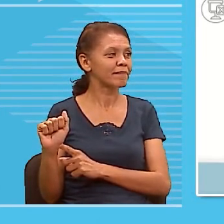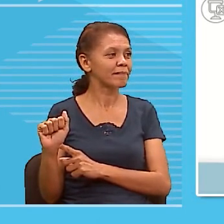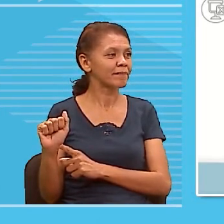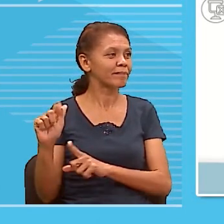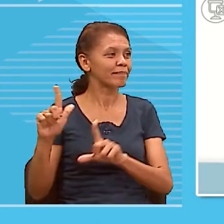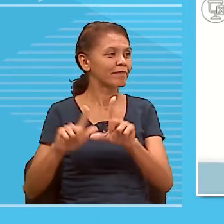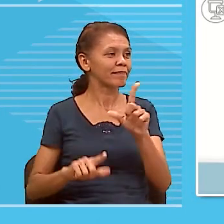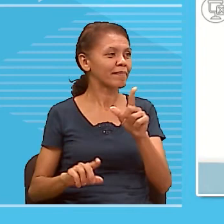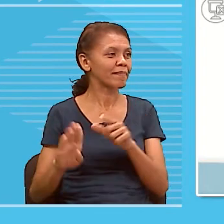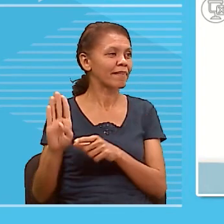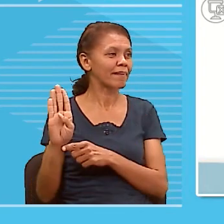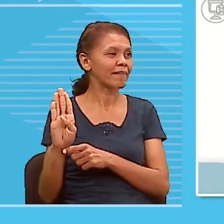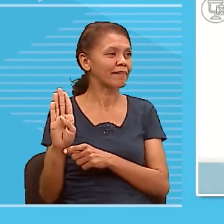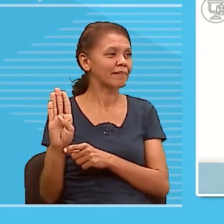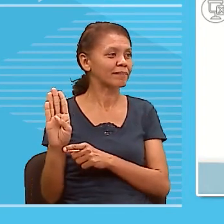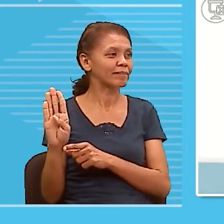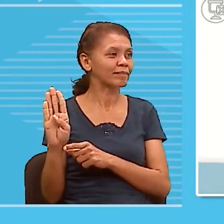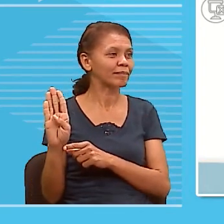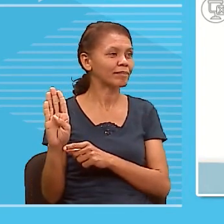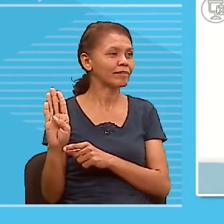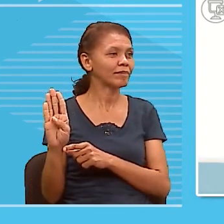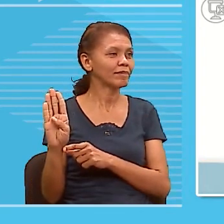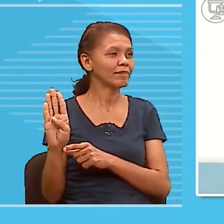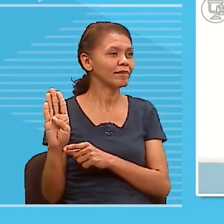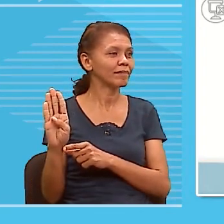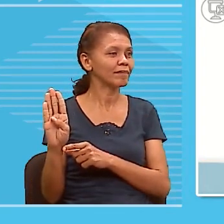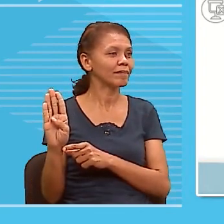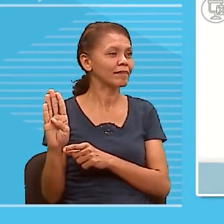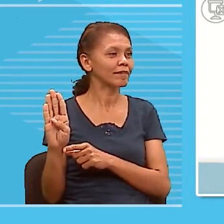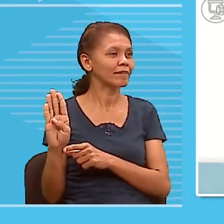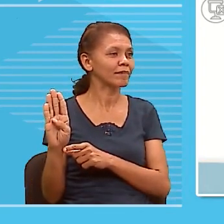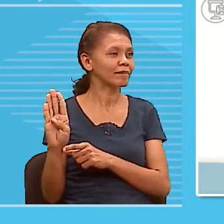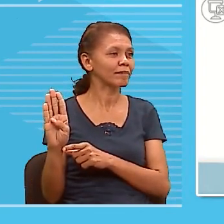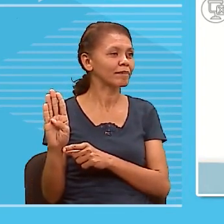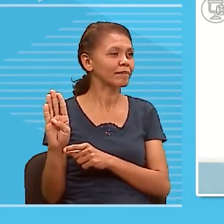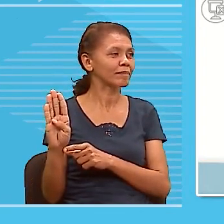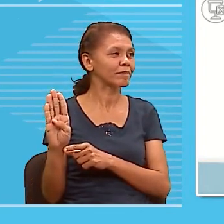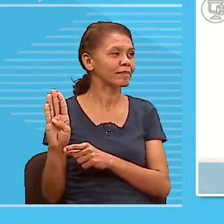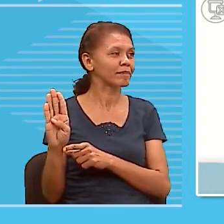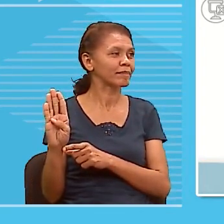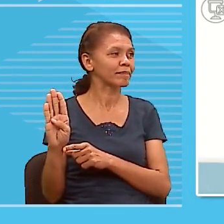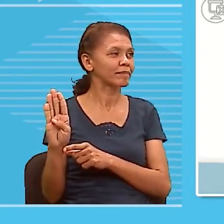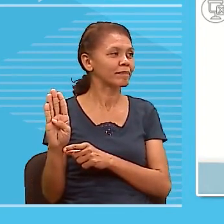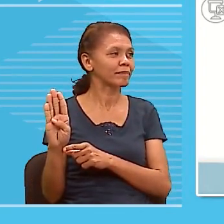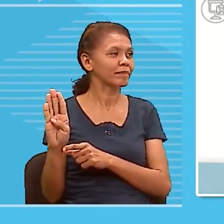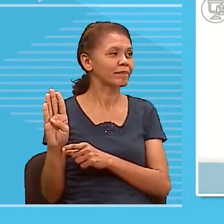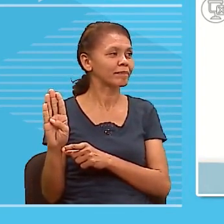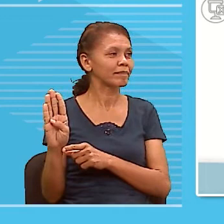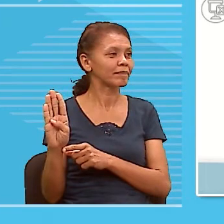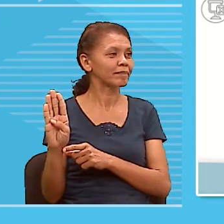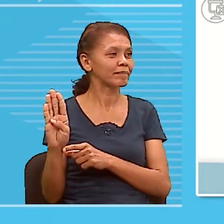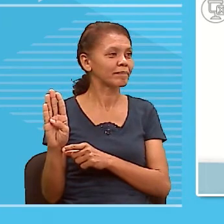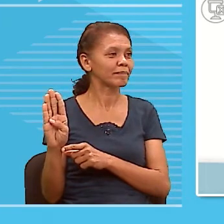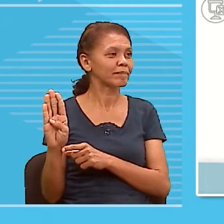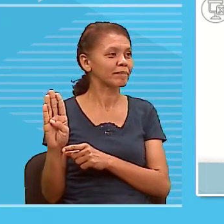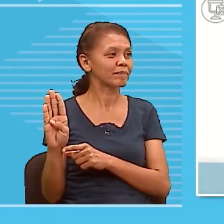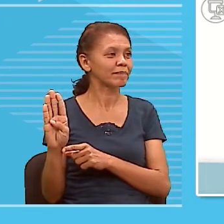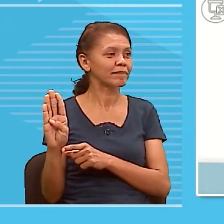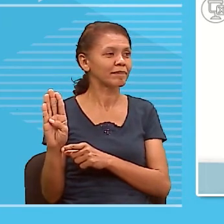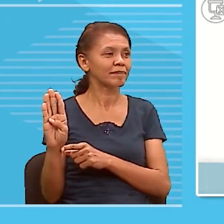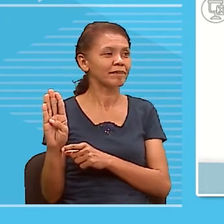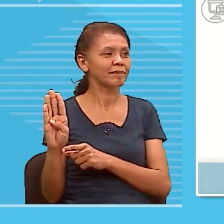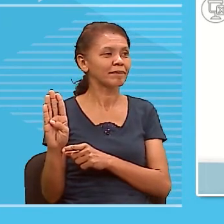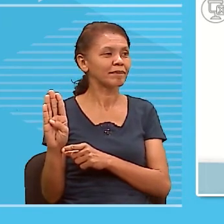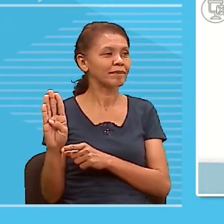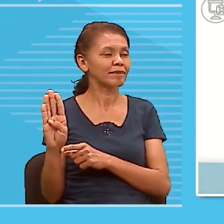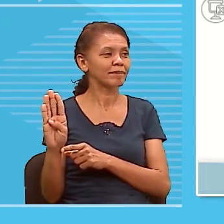na letra B ficar sabido é uma condição para eliminar os mistérios não tem nada com